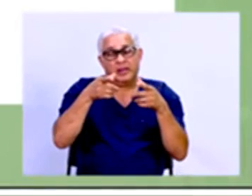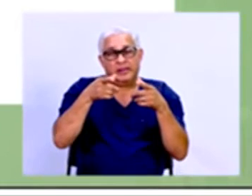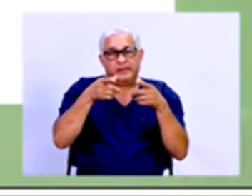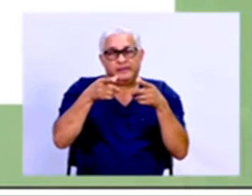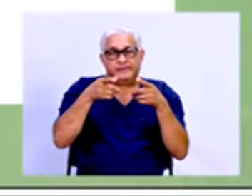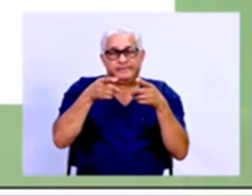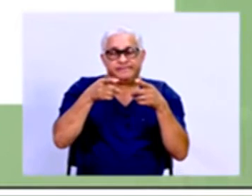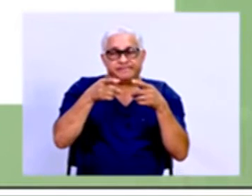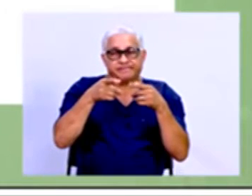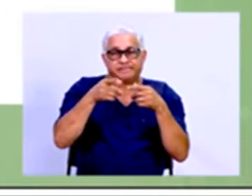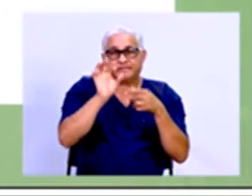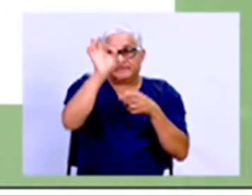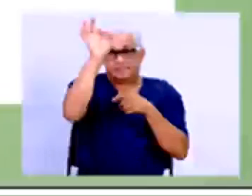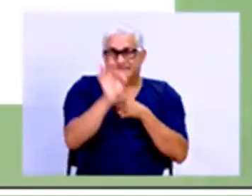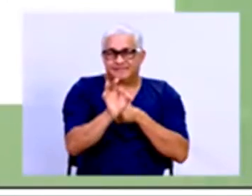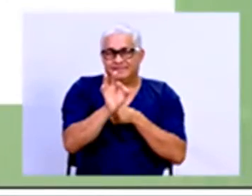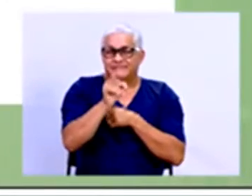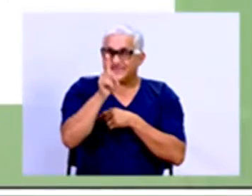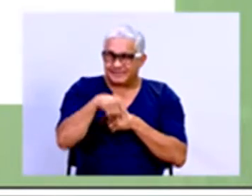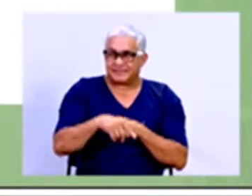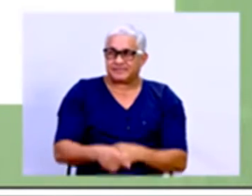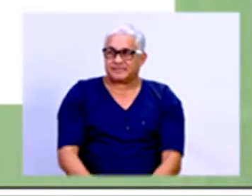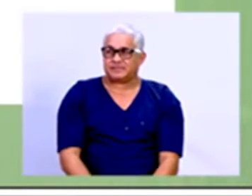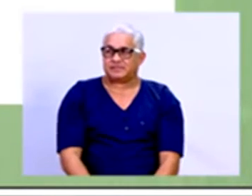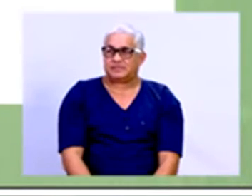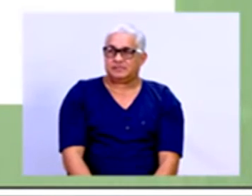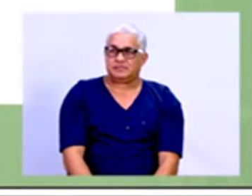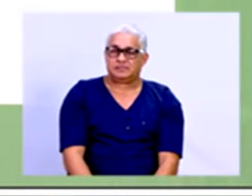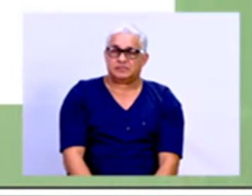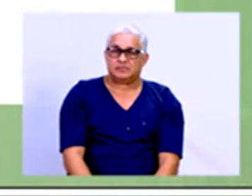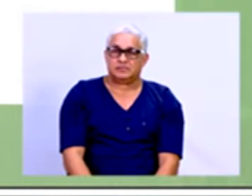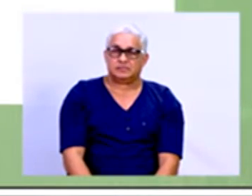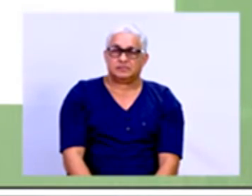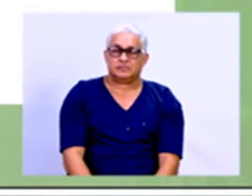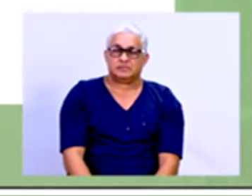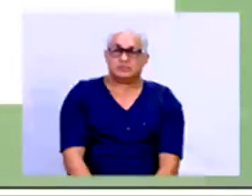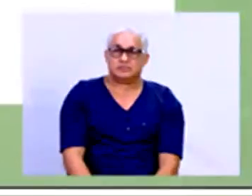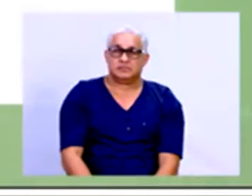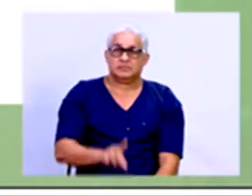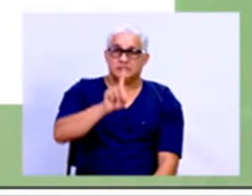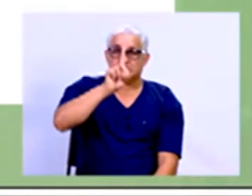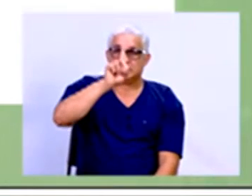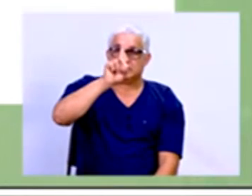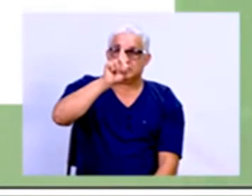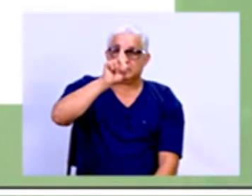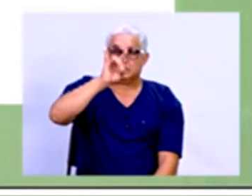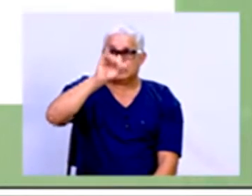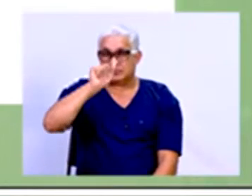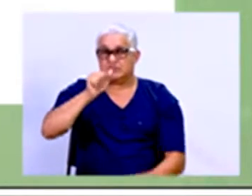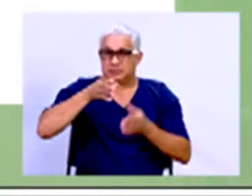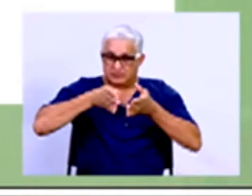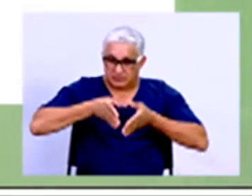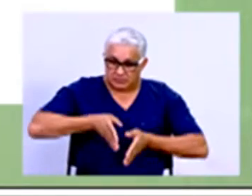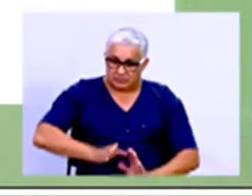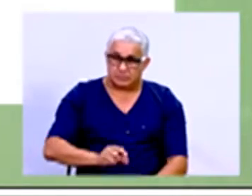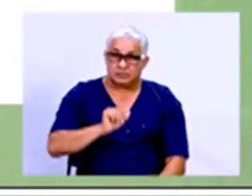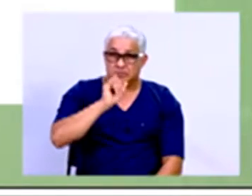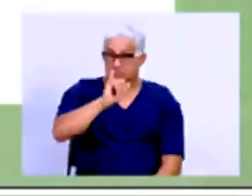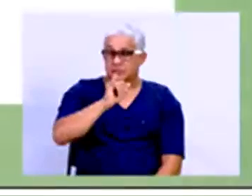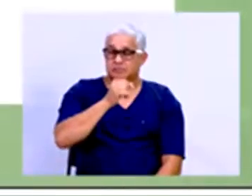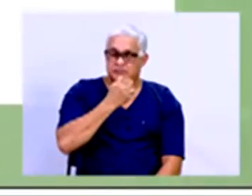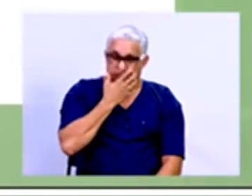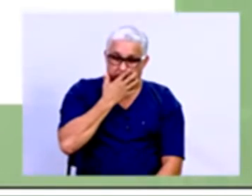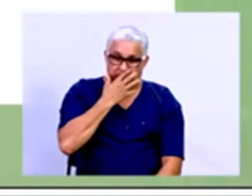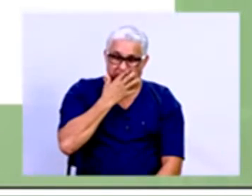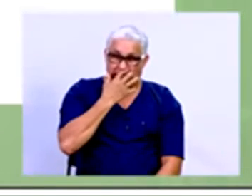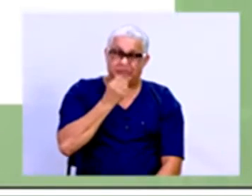símbolo de porcentagem, certo? No caso da data de nascimento, né, se for a verificação por